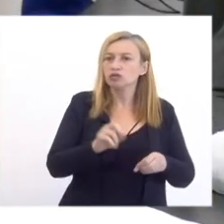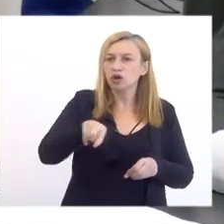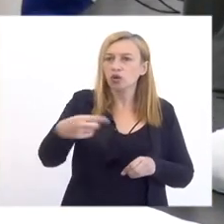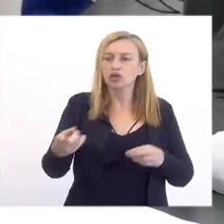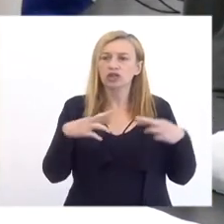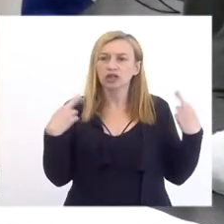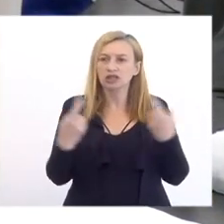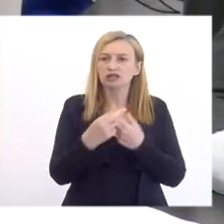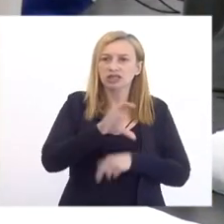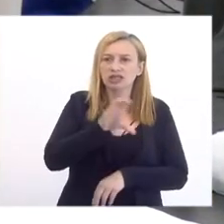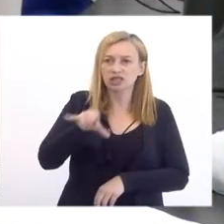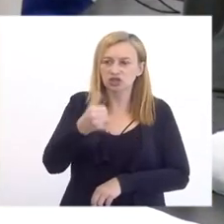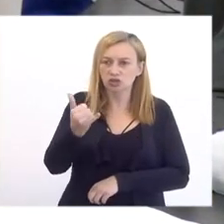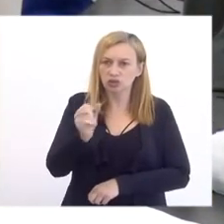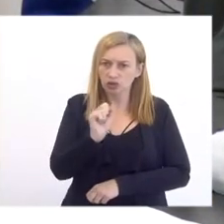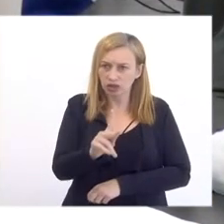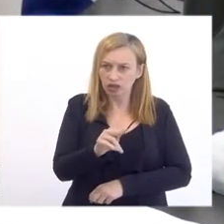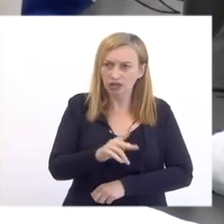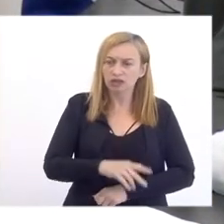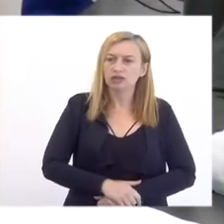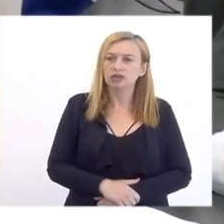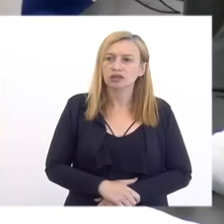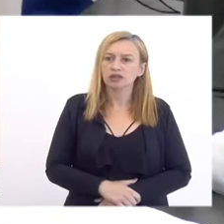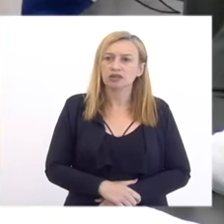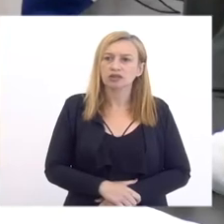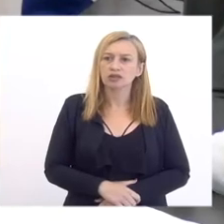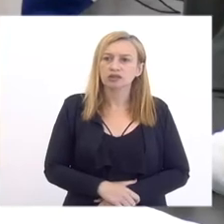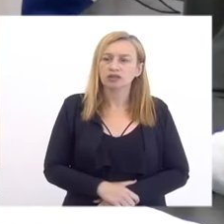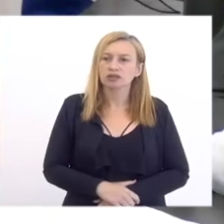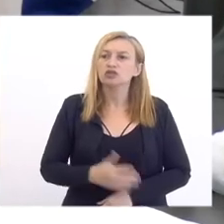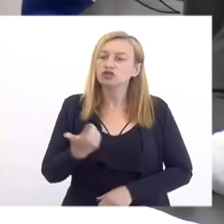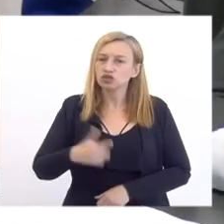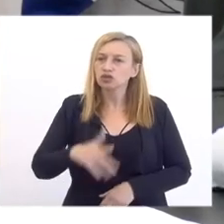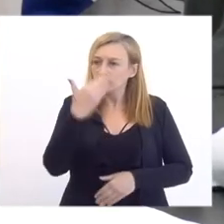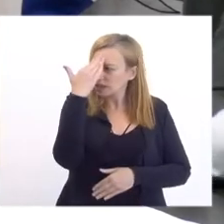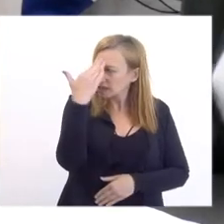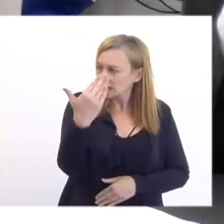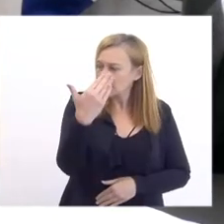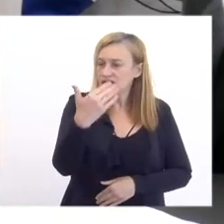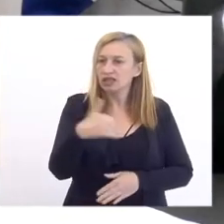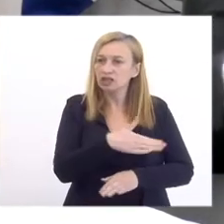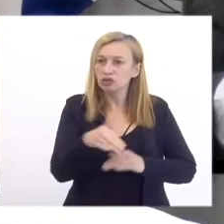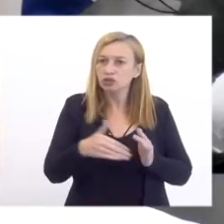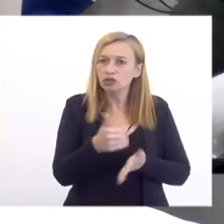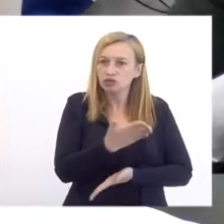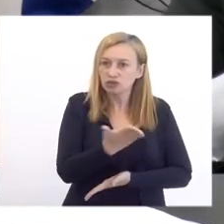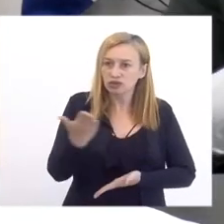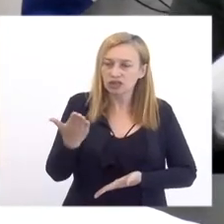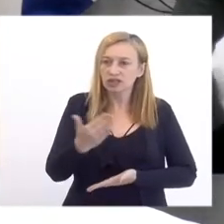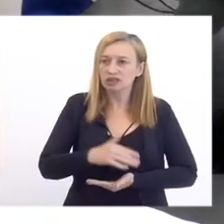da CCJ. Ok? Mais uma vez agradecendo a todas.